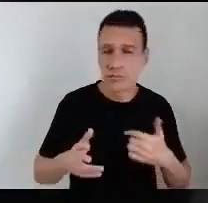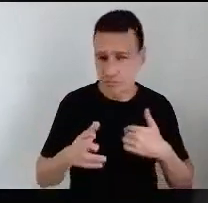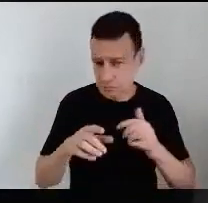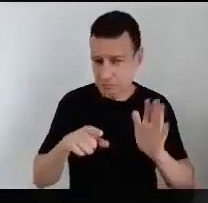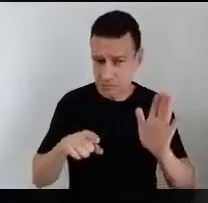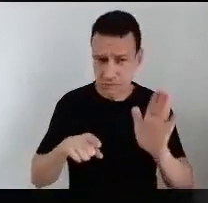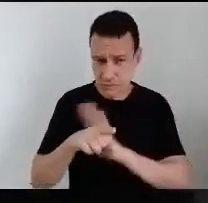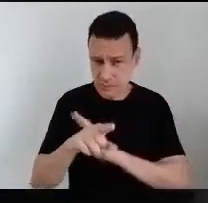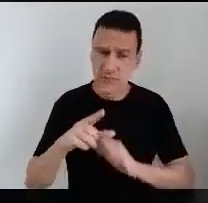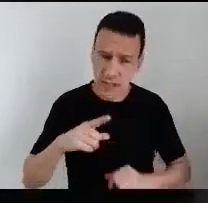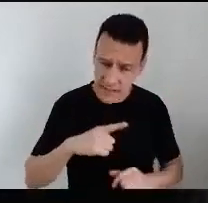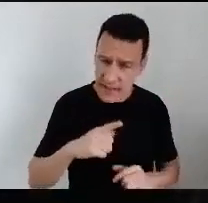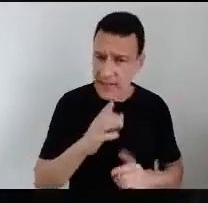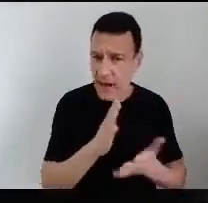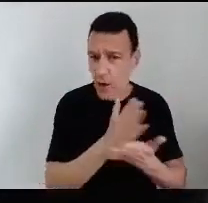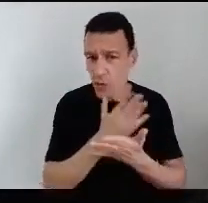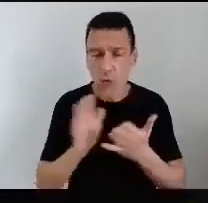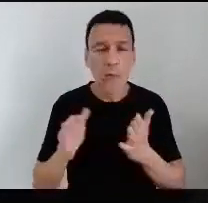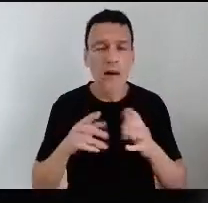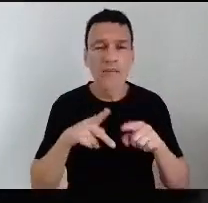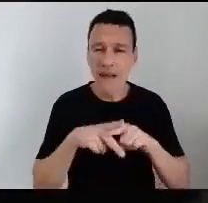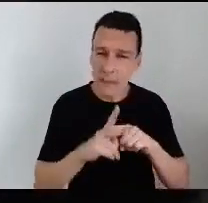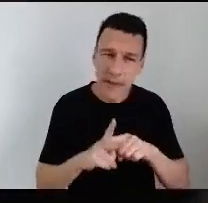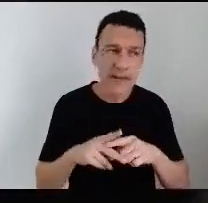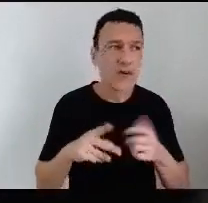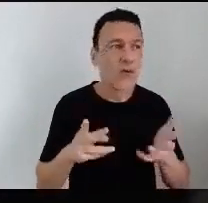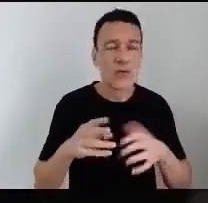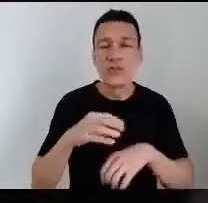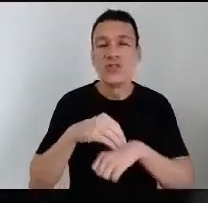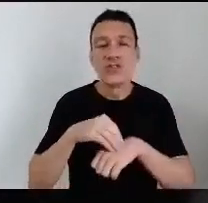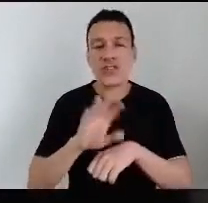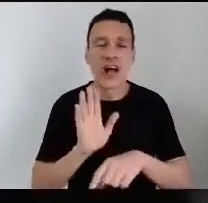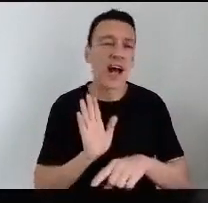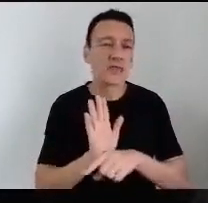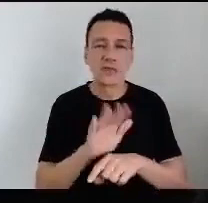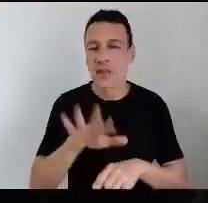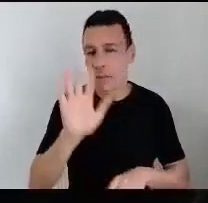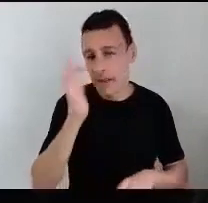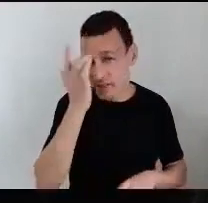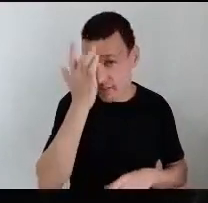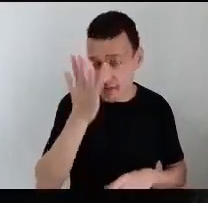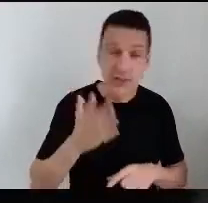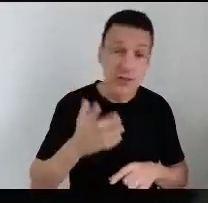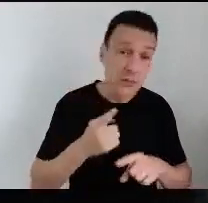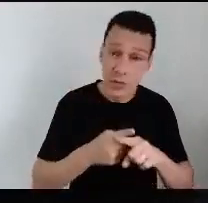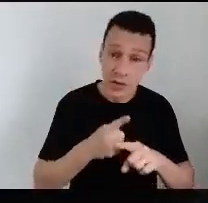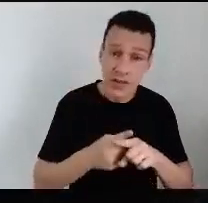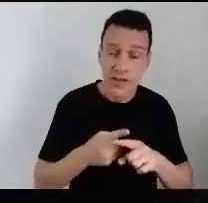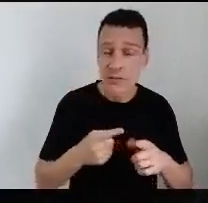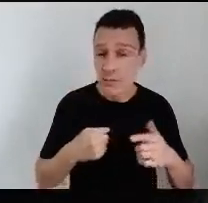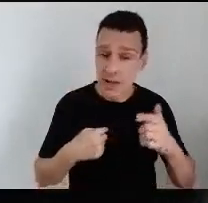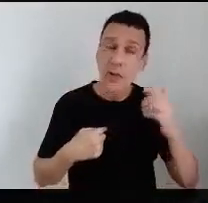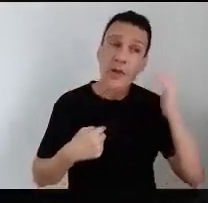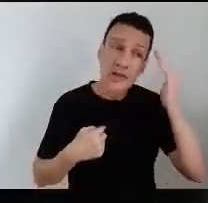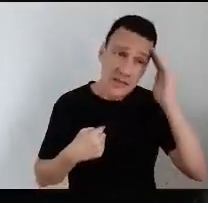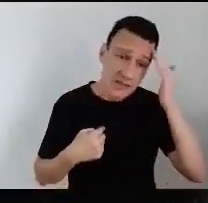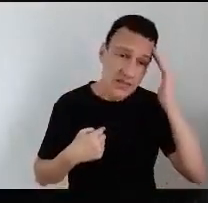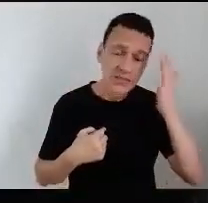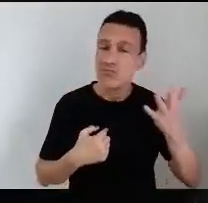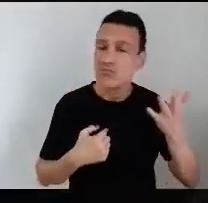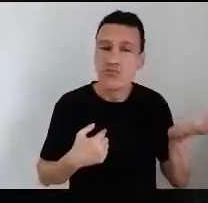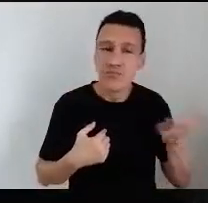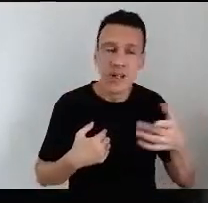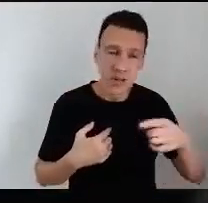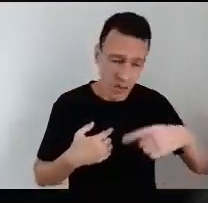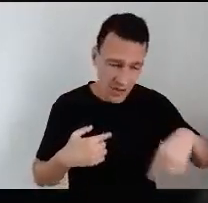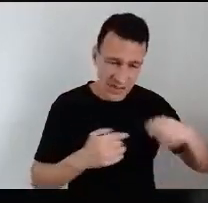dica que você tem para facilitar isso, porque eu sinto que não tem uma iniciativa forte deles para tentar criar métricas para monitorar esse